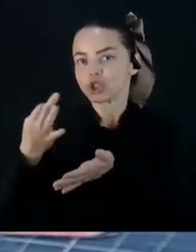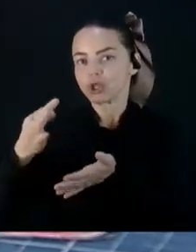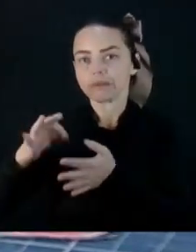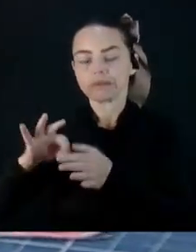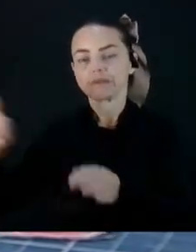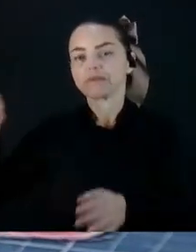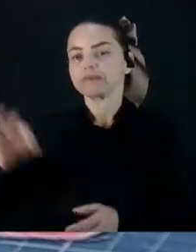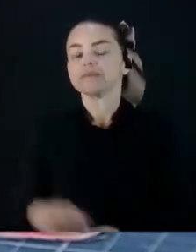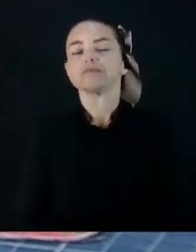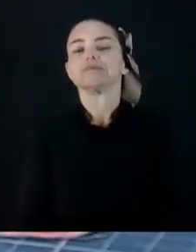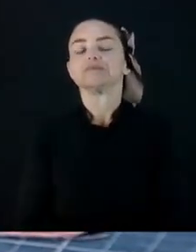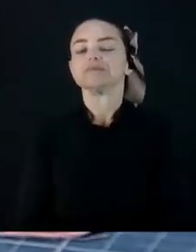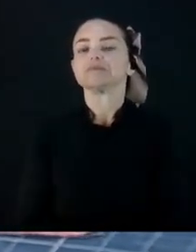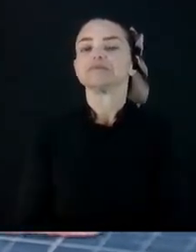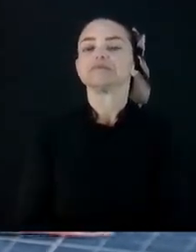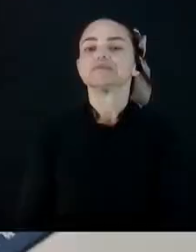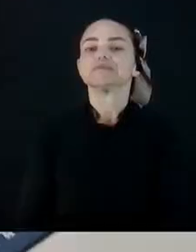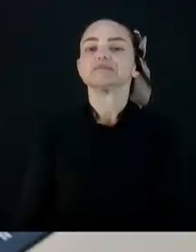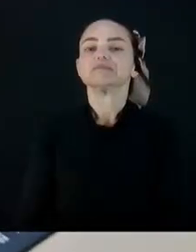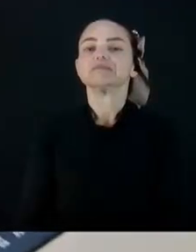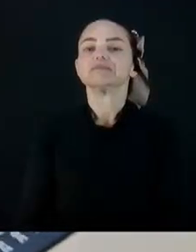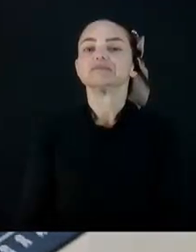vamos abrir essa peça.